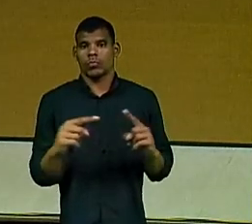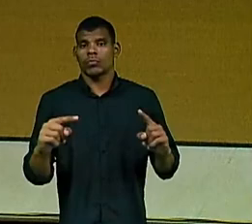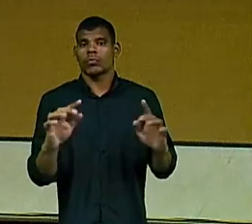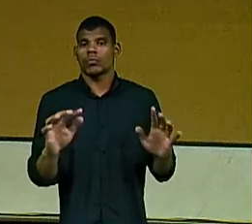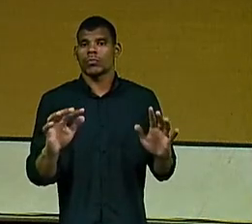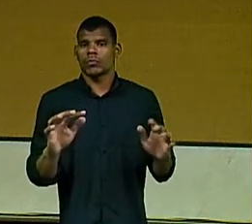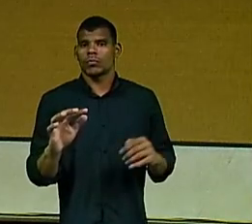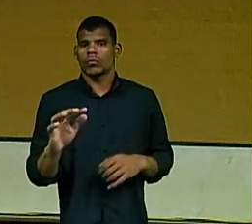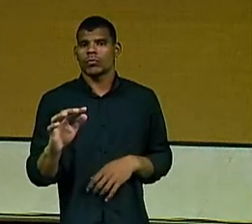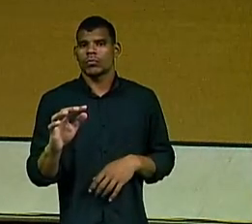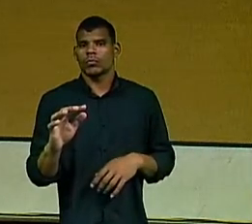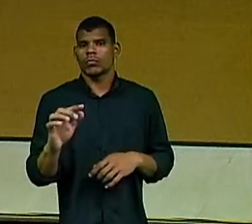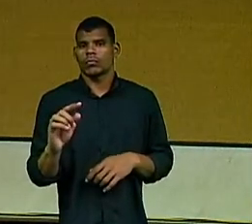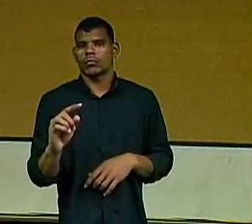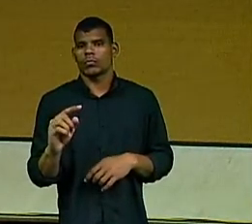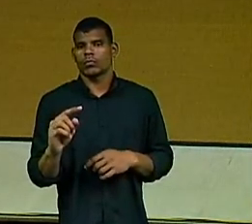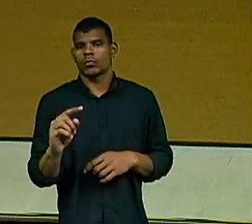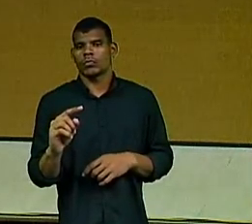negócio